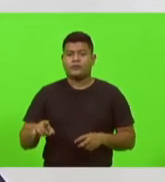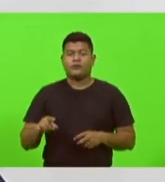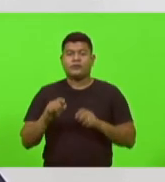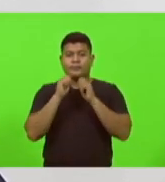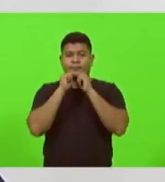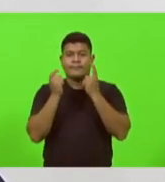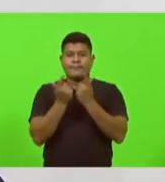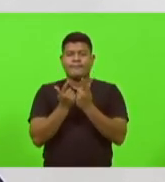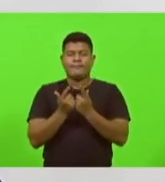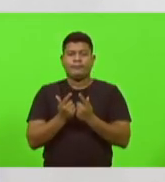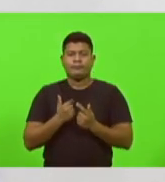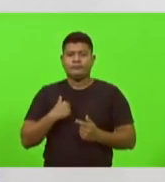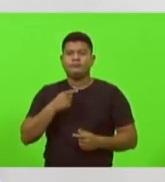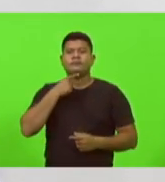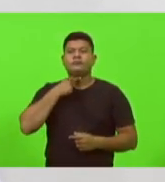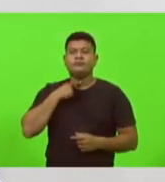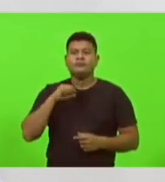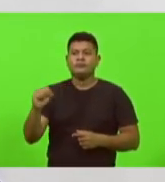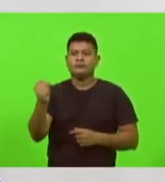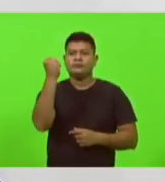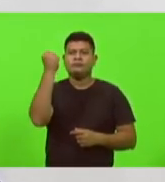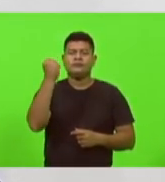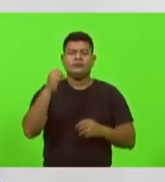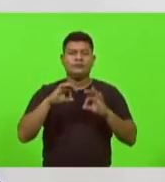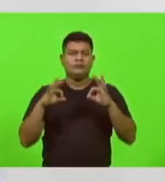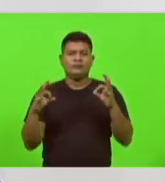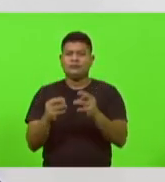a todos neste ano 2022.